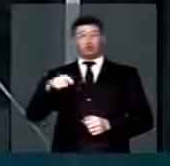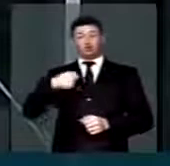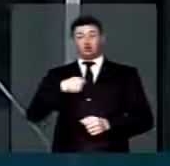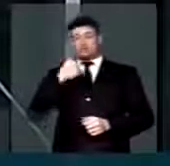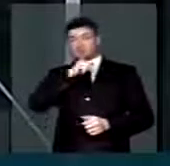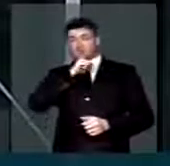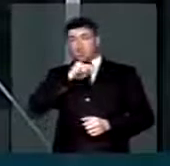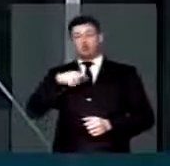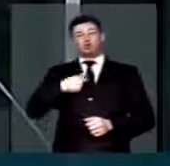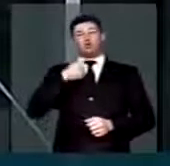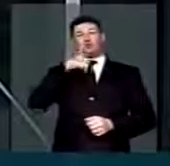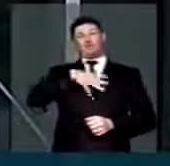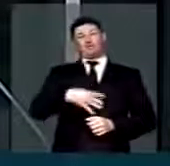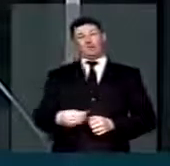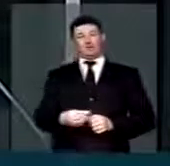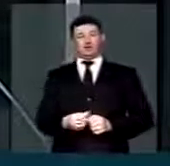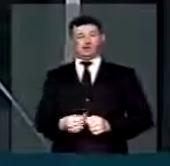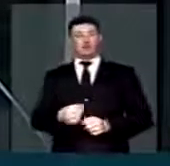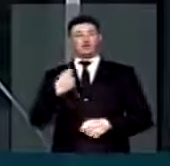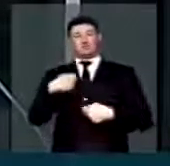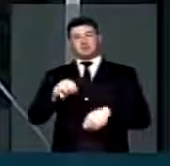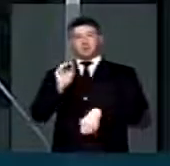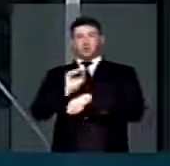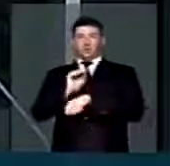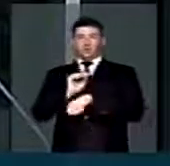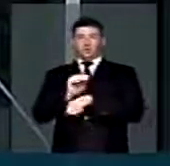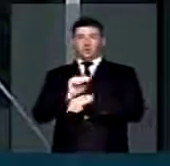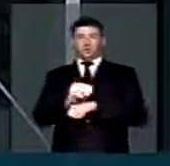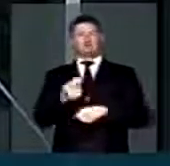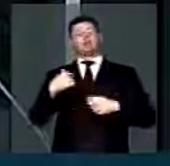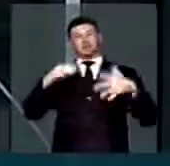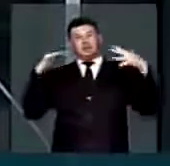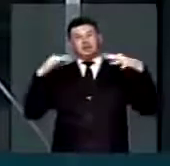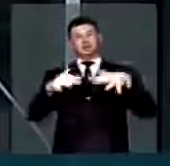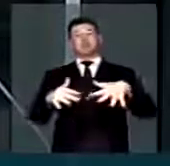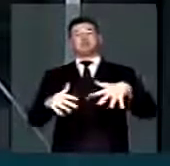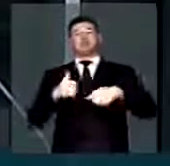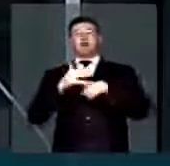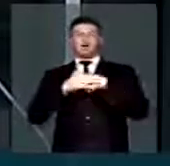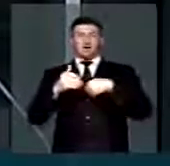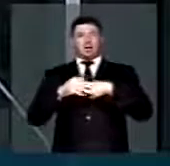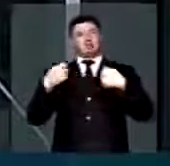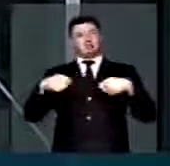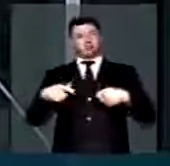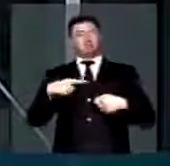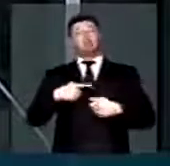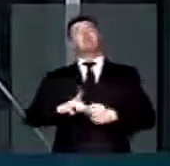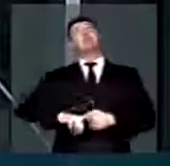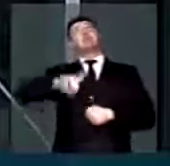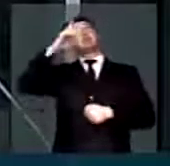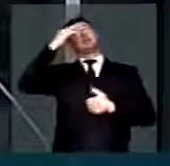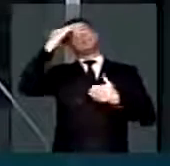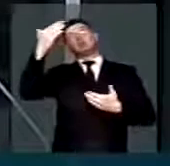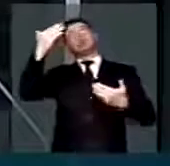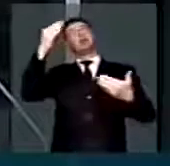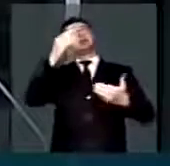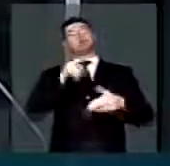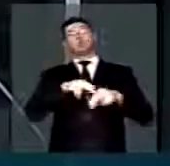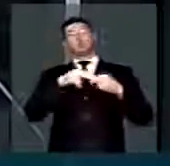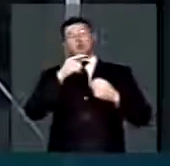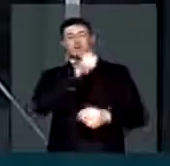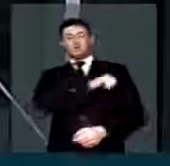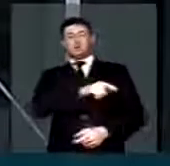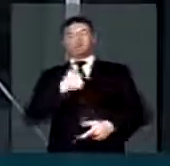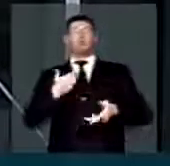e um pouco de filha, que requer zelo e cuidado, que requer atenção e carinho. Obrigada, meu Deus, pelo Rio de